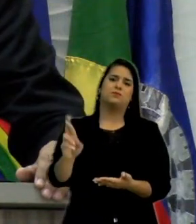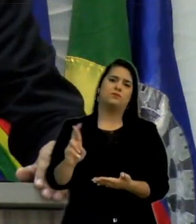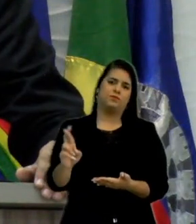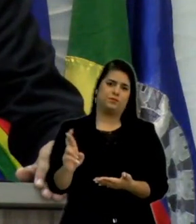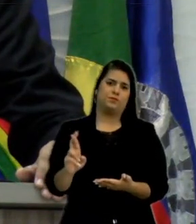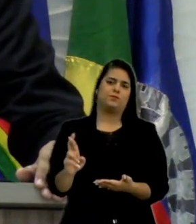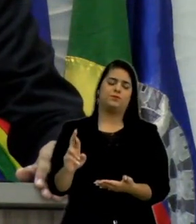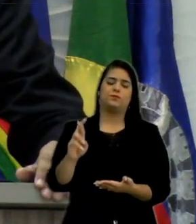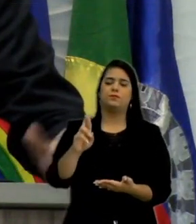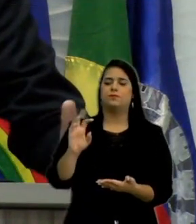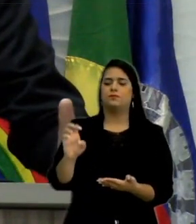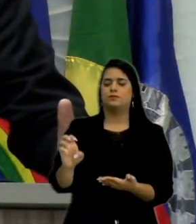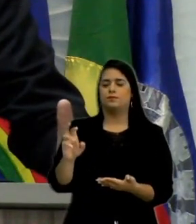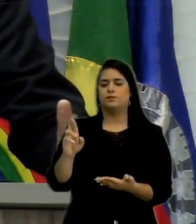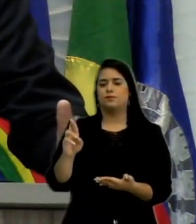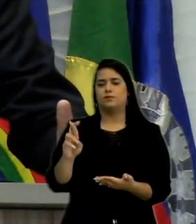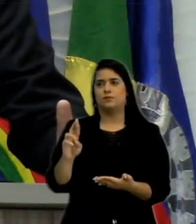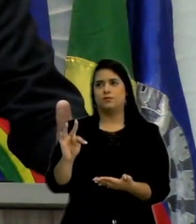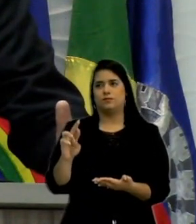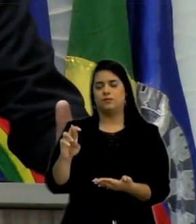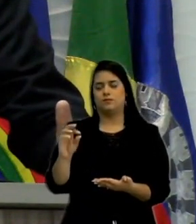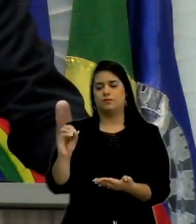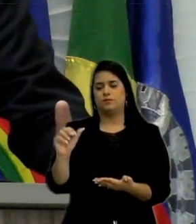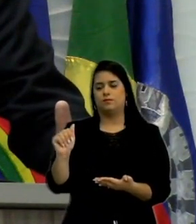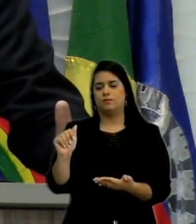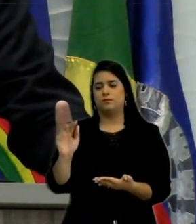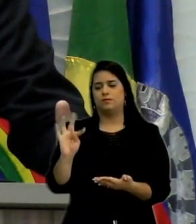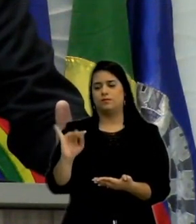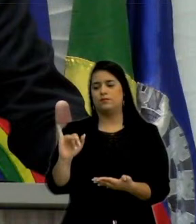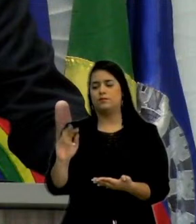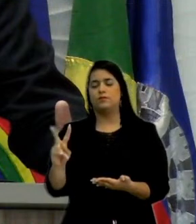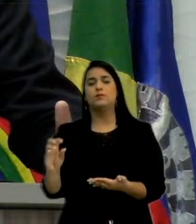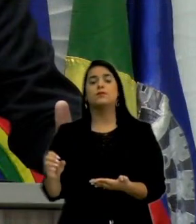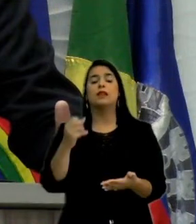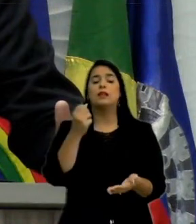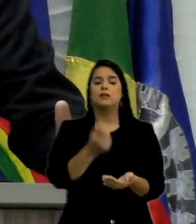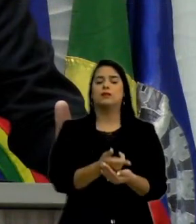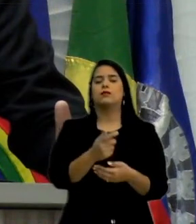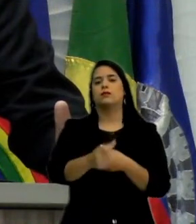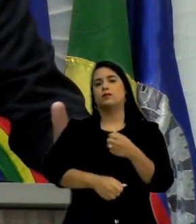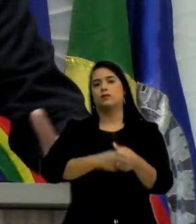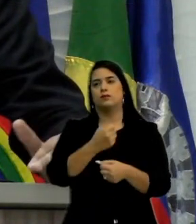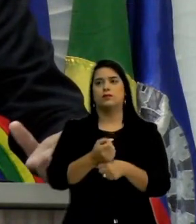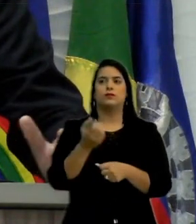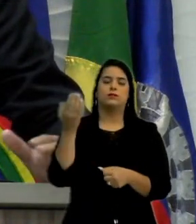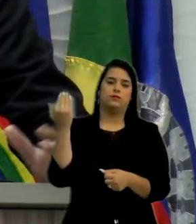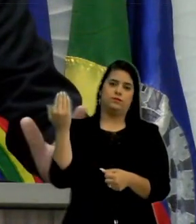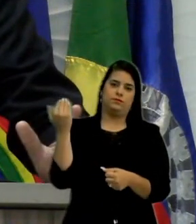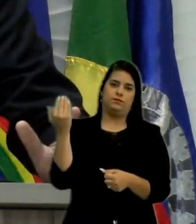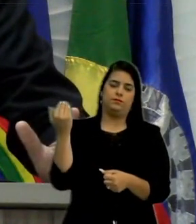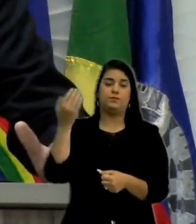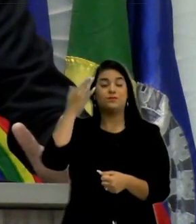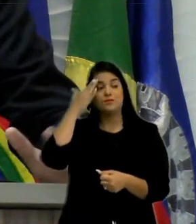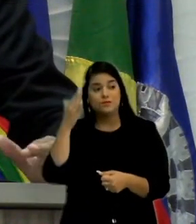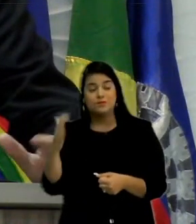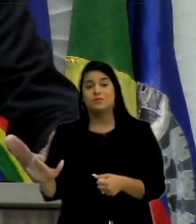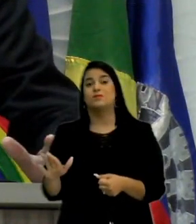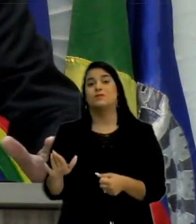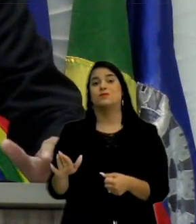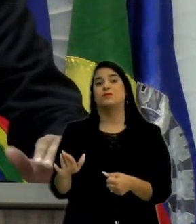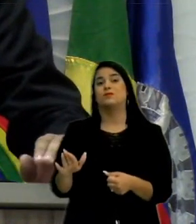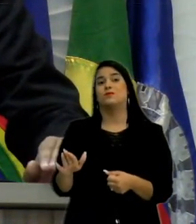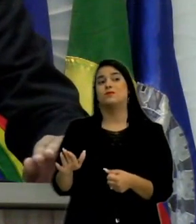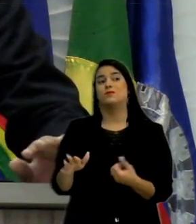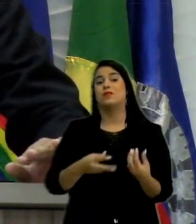retroativo para eles. E esse dinheiro era para ter sido pago o ano passado. Não se sabe